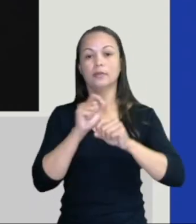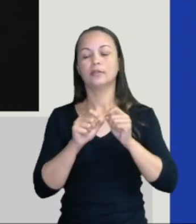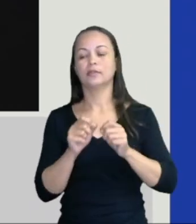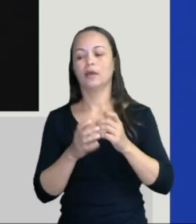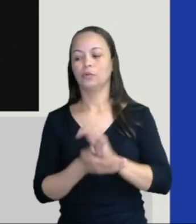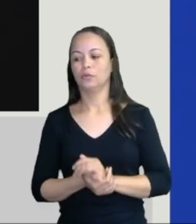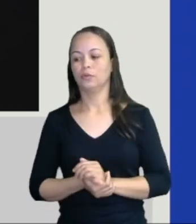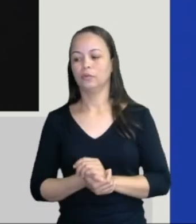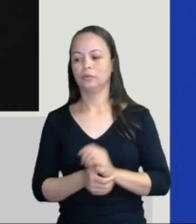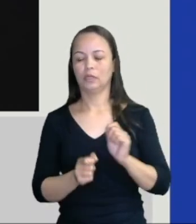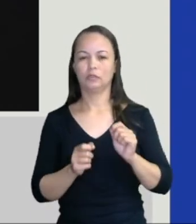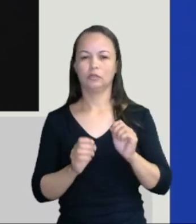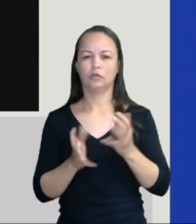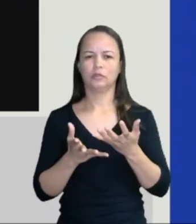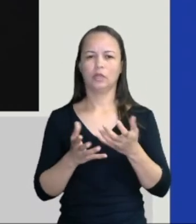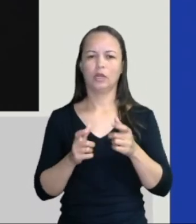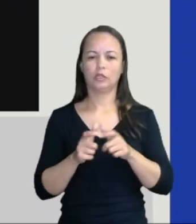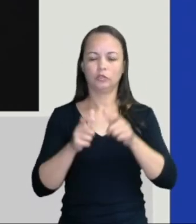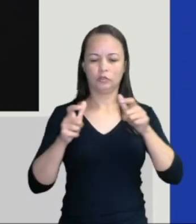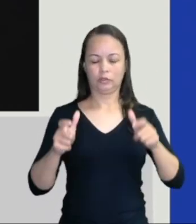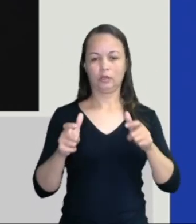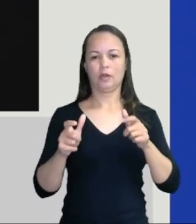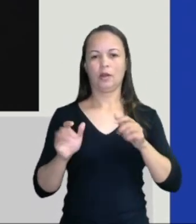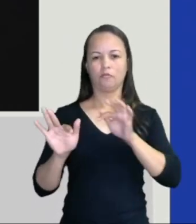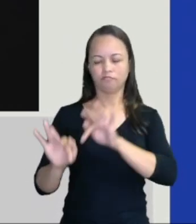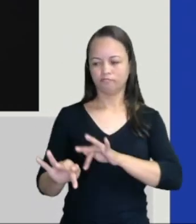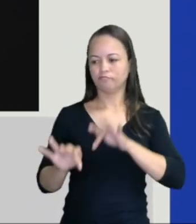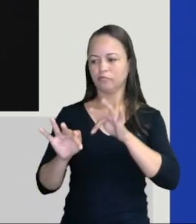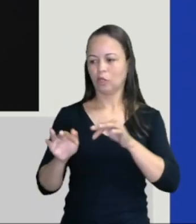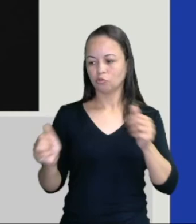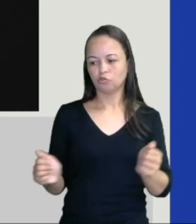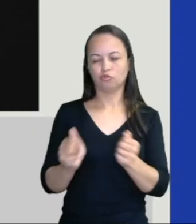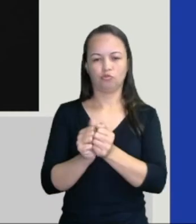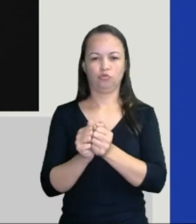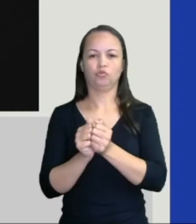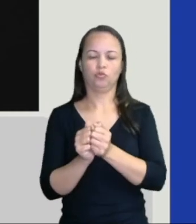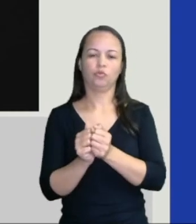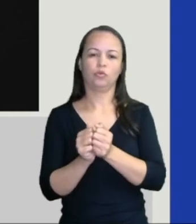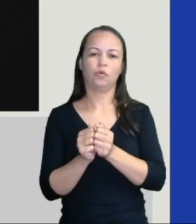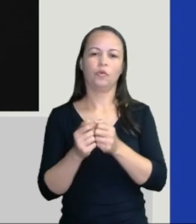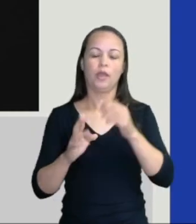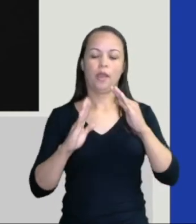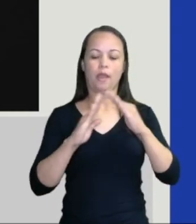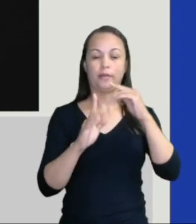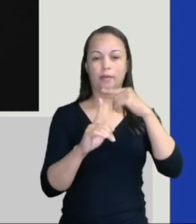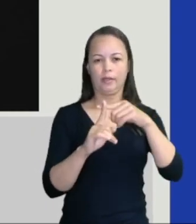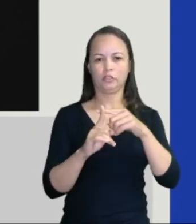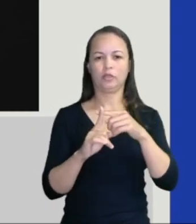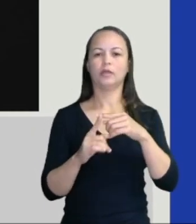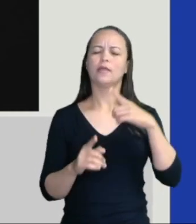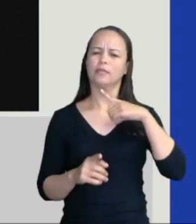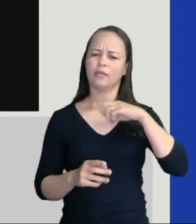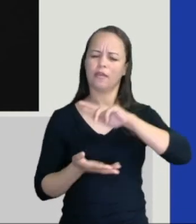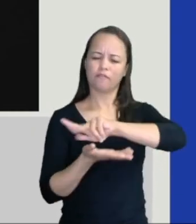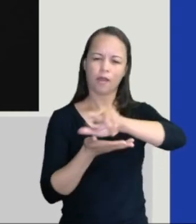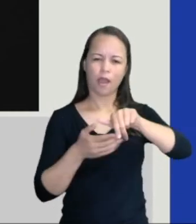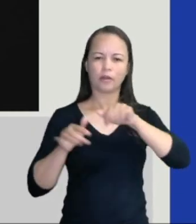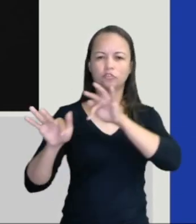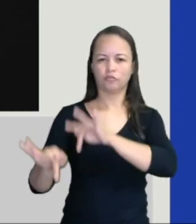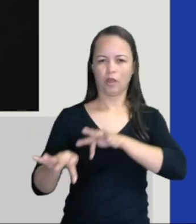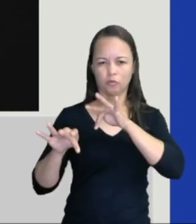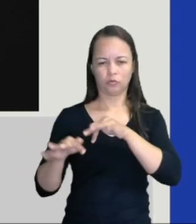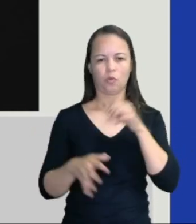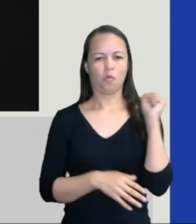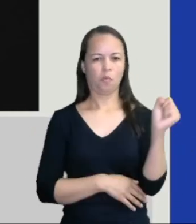Europa feudal, ou seja, ela era a maior senhora feudal, junto com o rei, mas a igreja católica ela tinha muitos feudos.